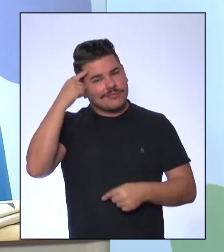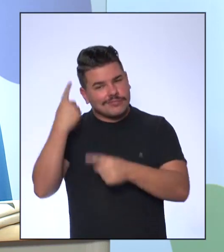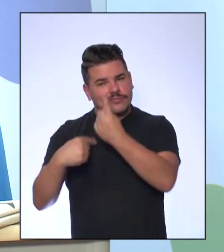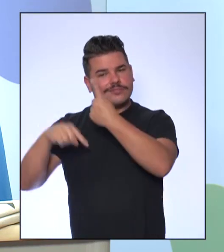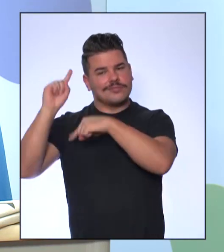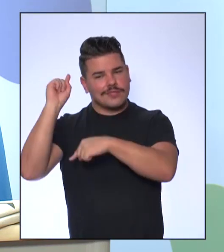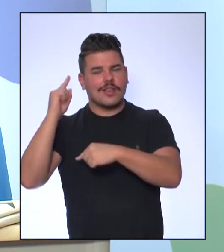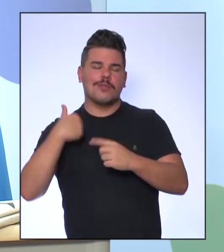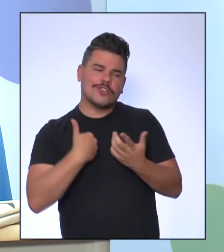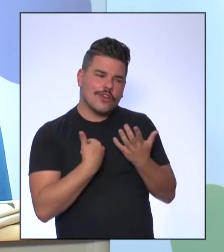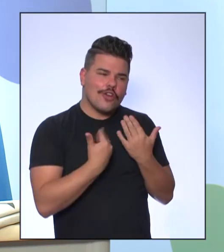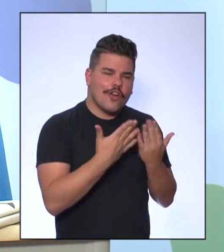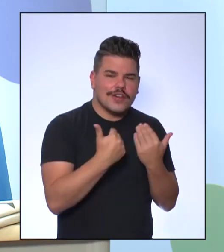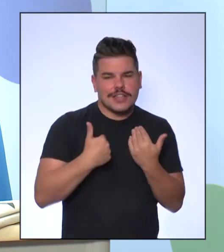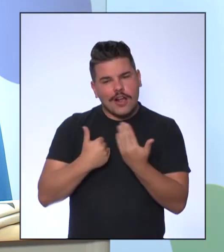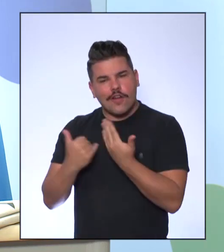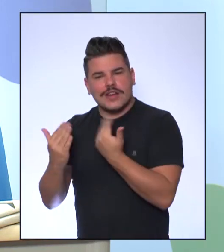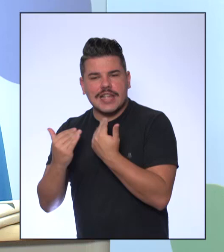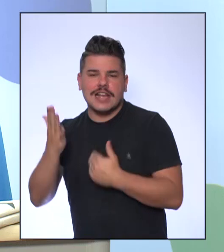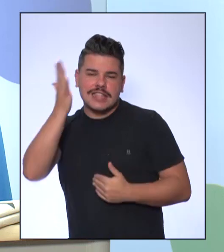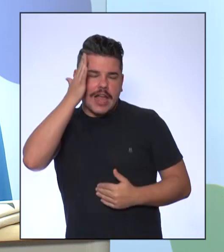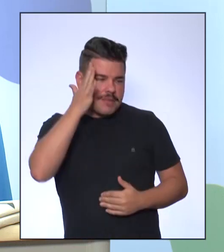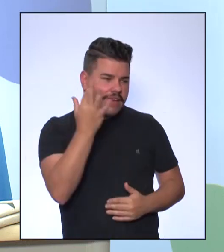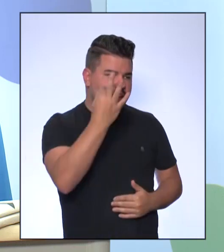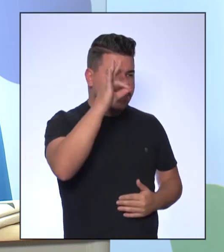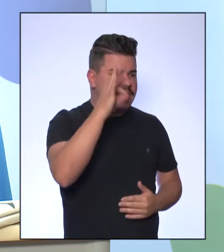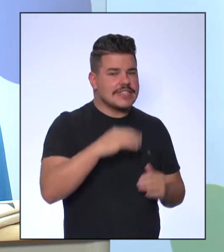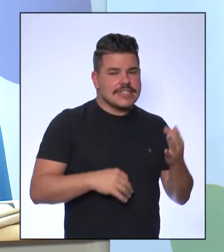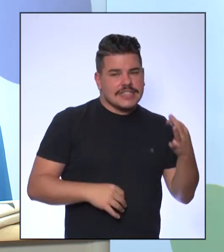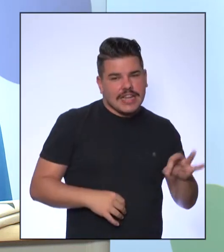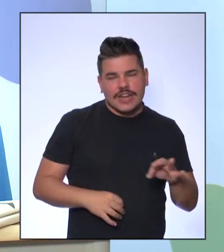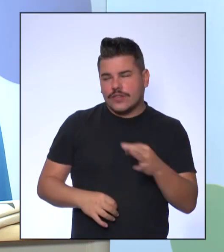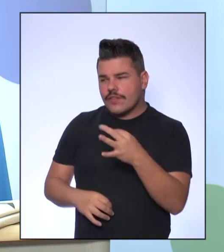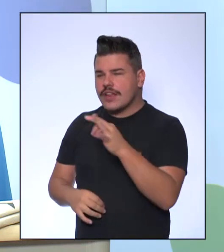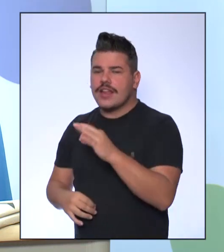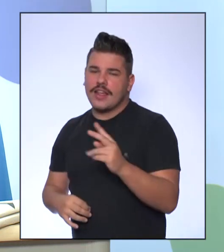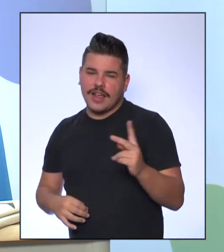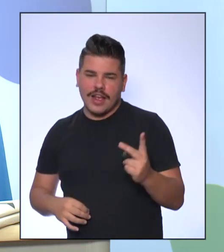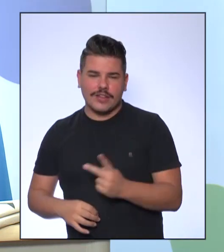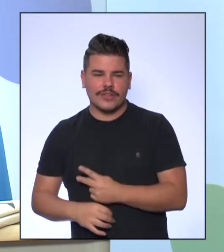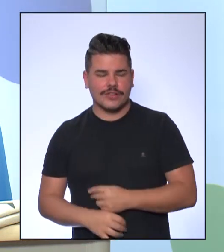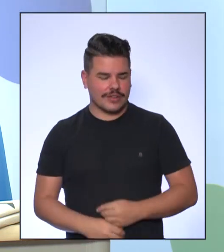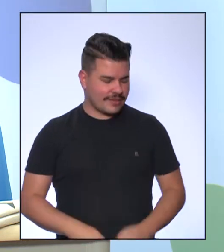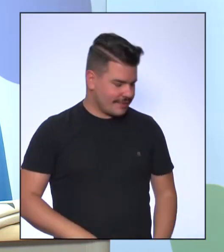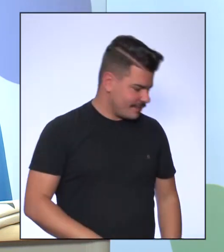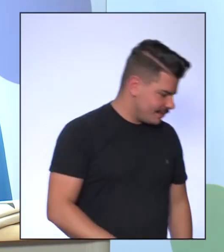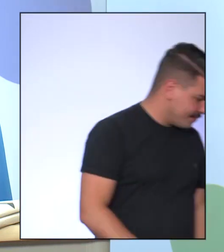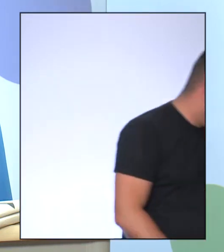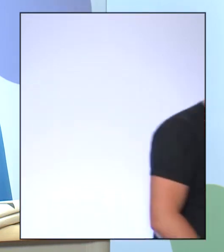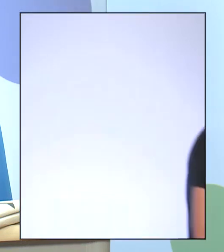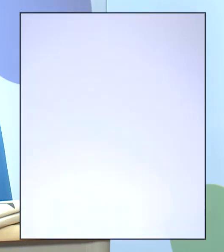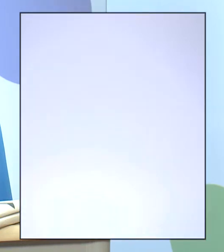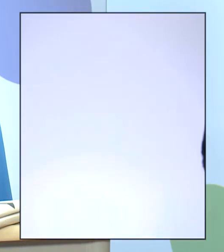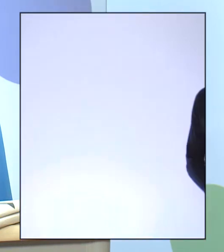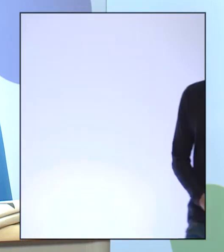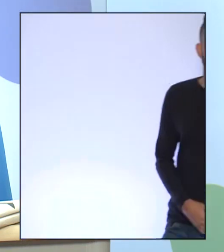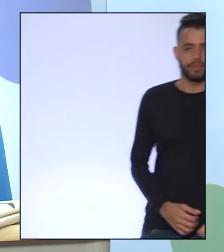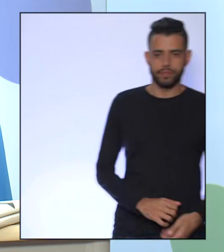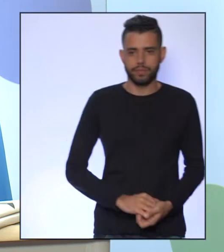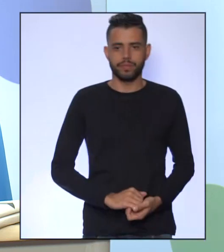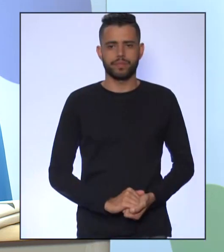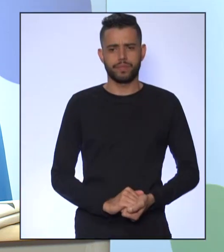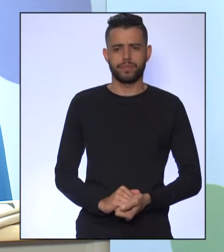debater, eu tenho que conversar. Então, quando o seu professor, lá na sala de aula, ele fala assim, gente, vamos fazer um debate